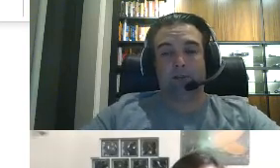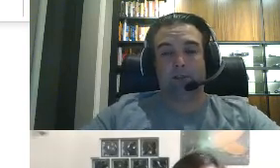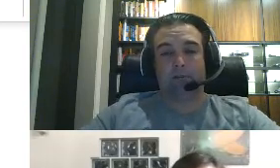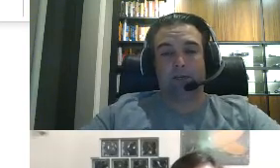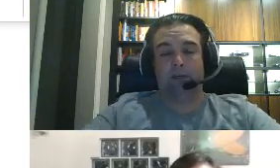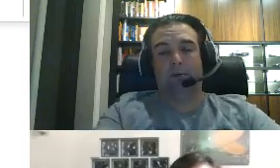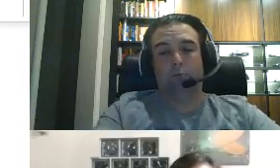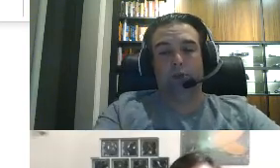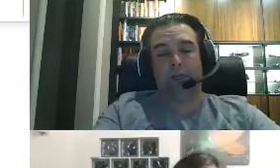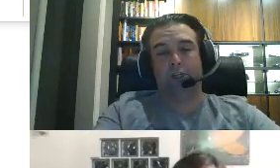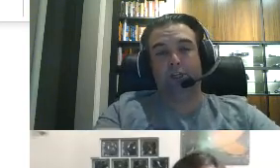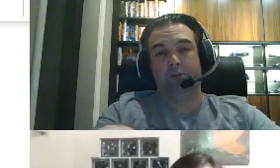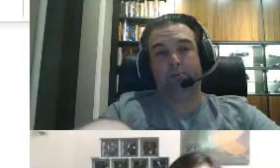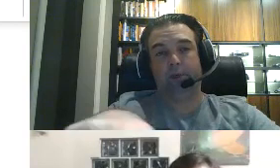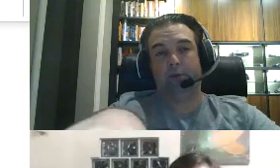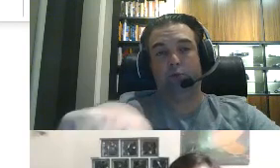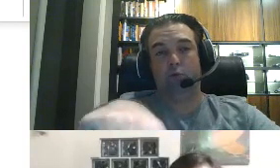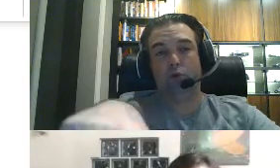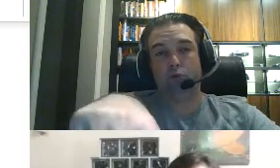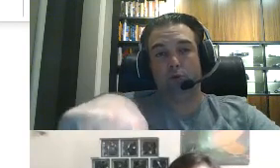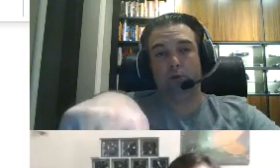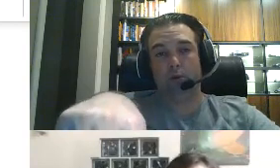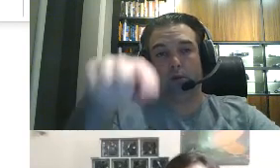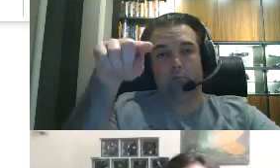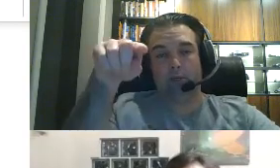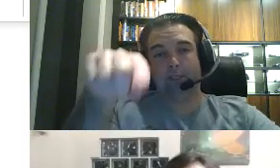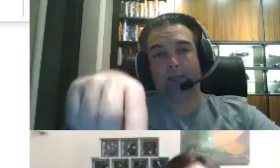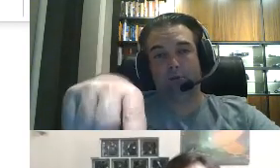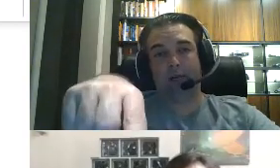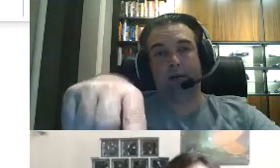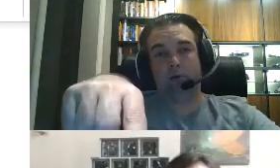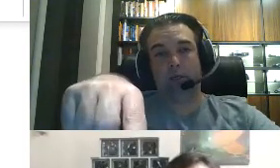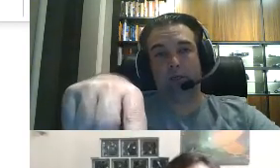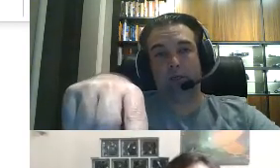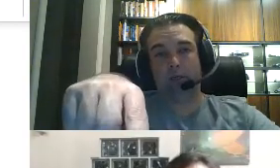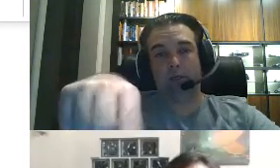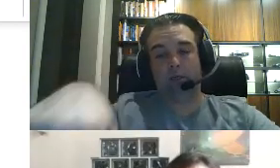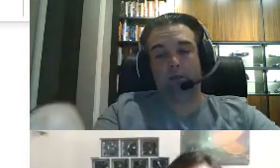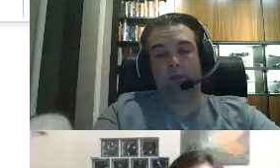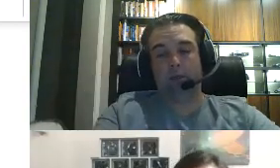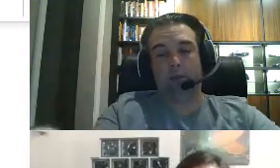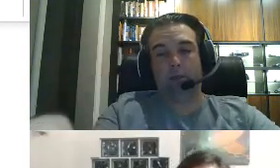O que aconteceu aqui? Muita gente perdeu muito por excesso de água.